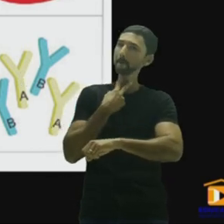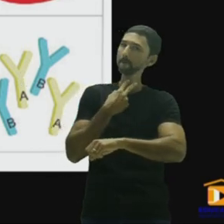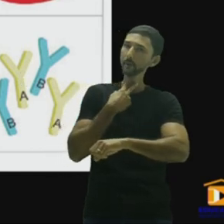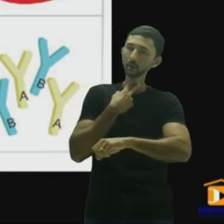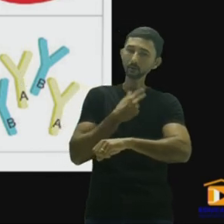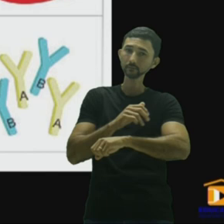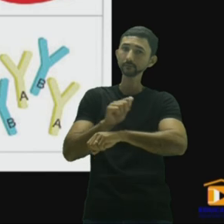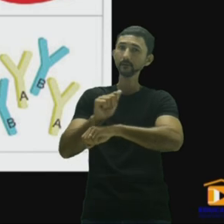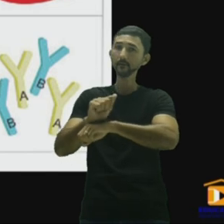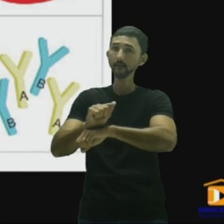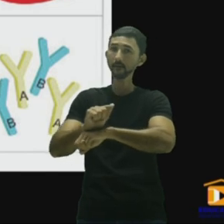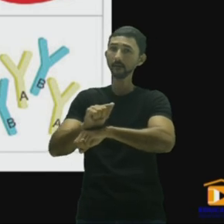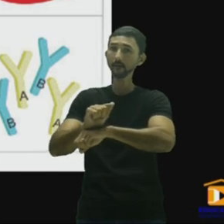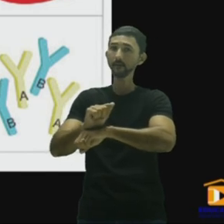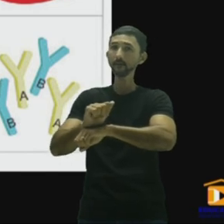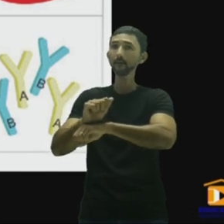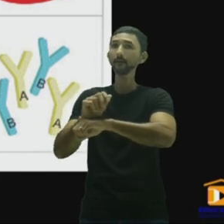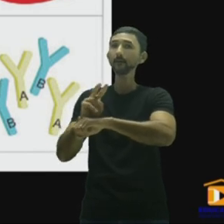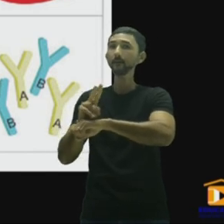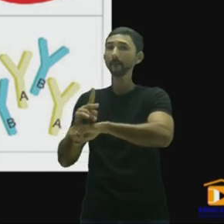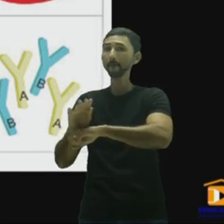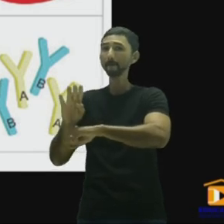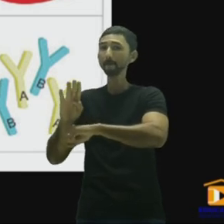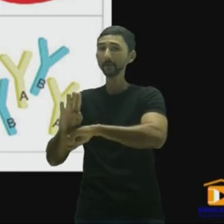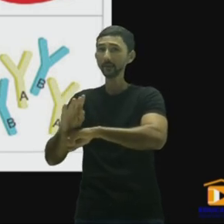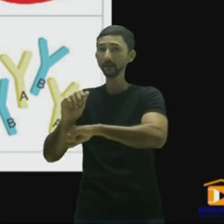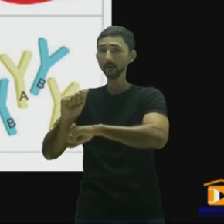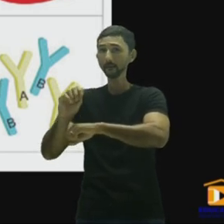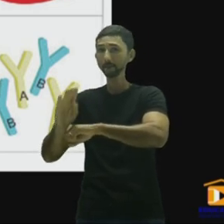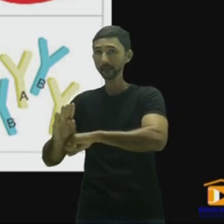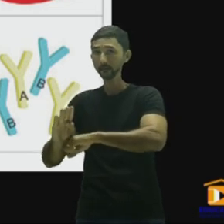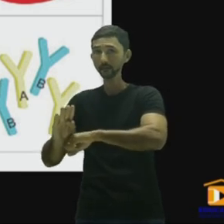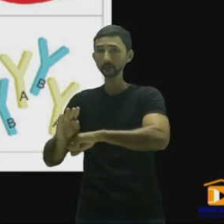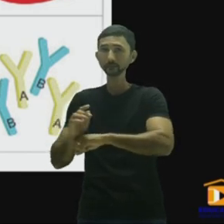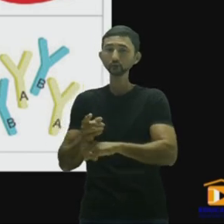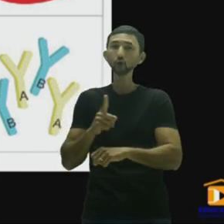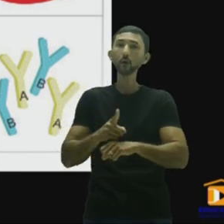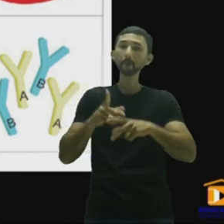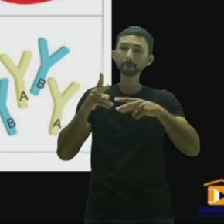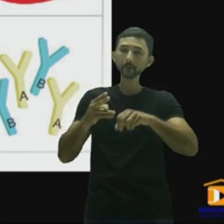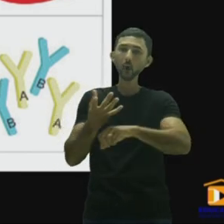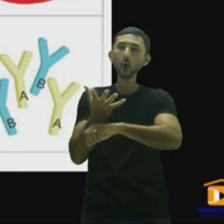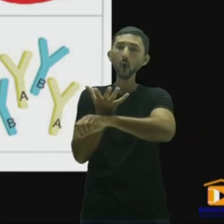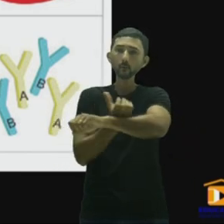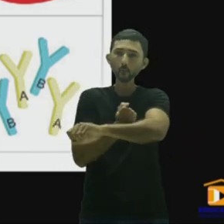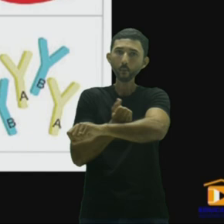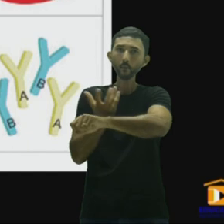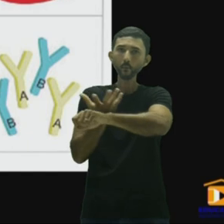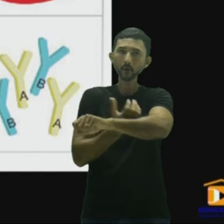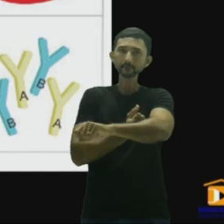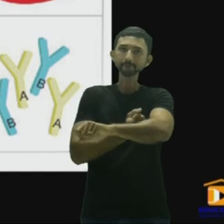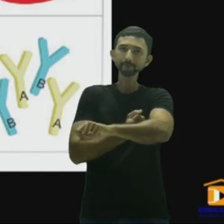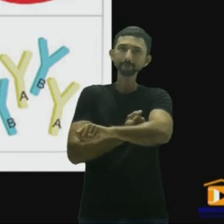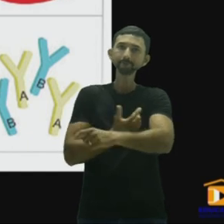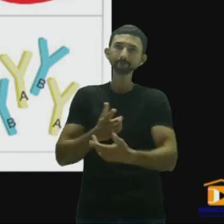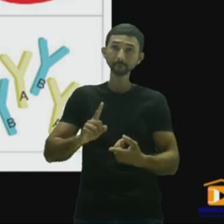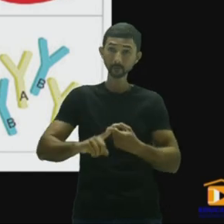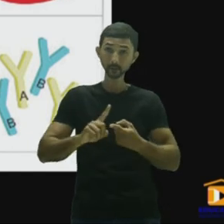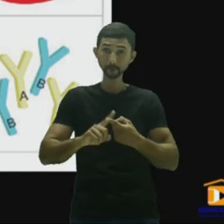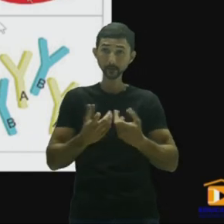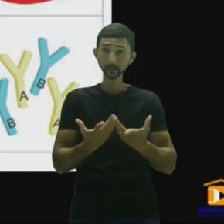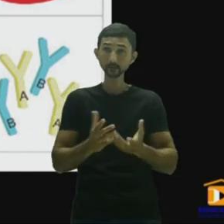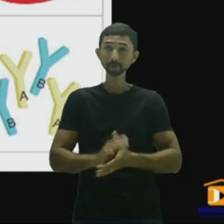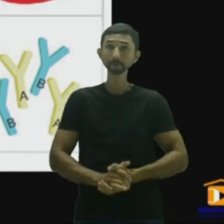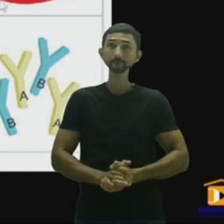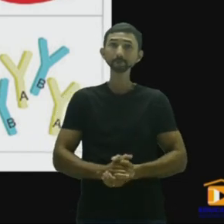A, nem de B e nem de AB. O só pode receber sangue de O. Assim como O,